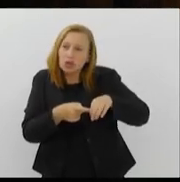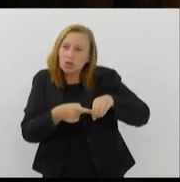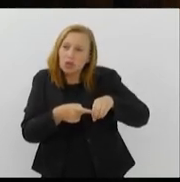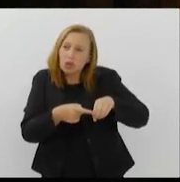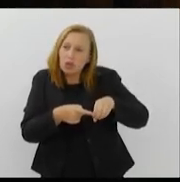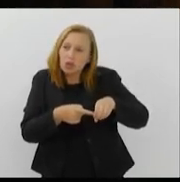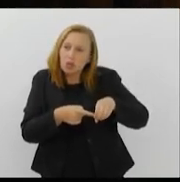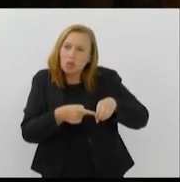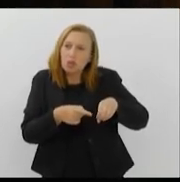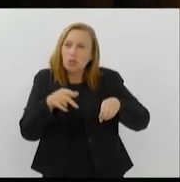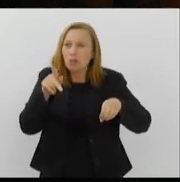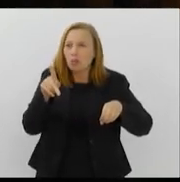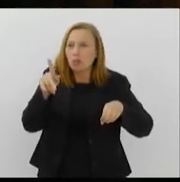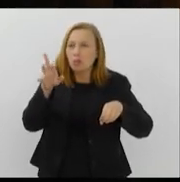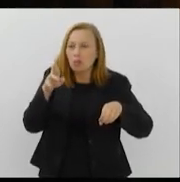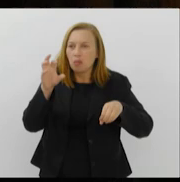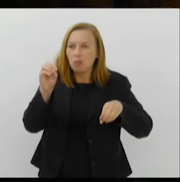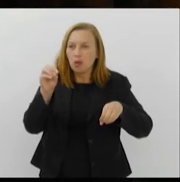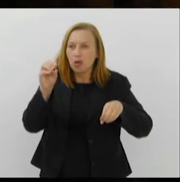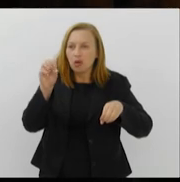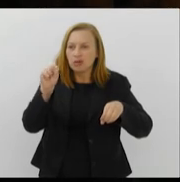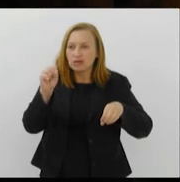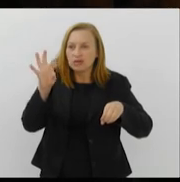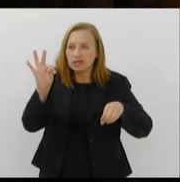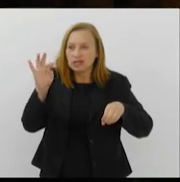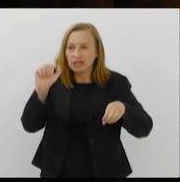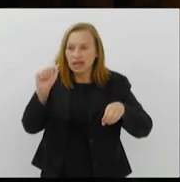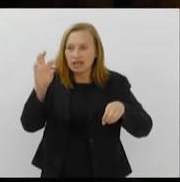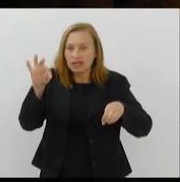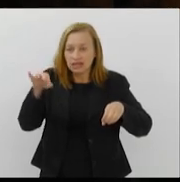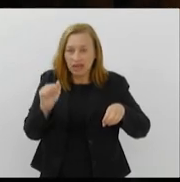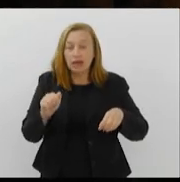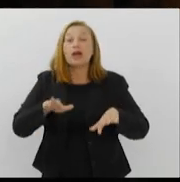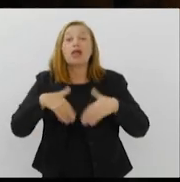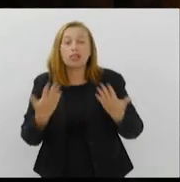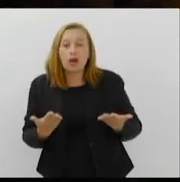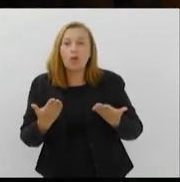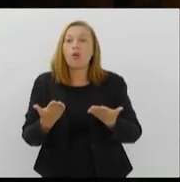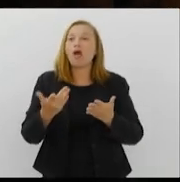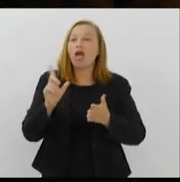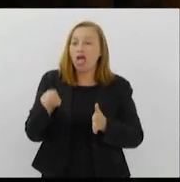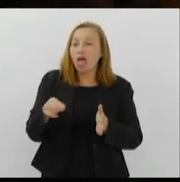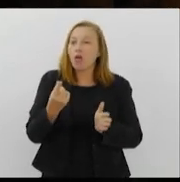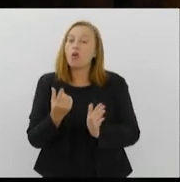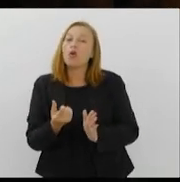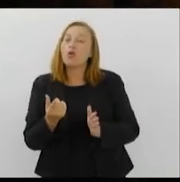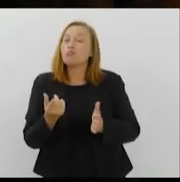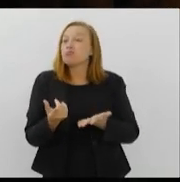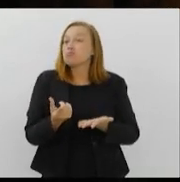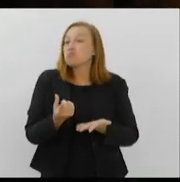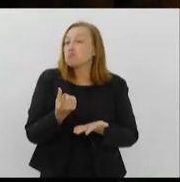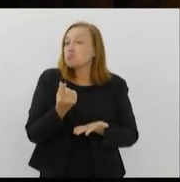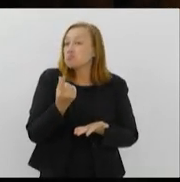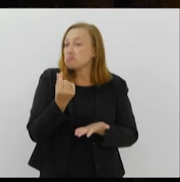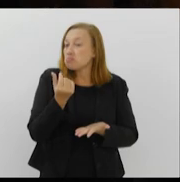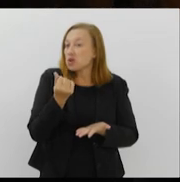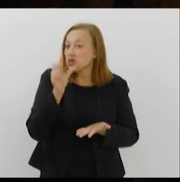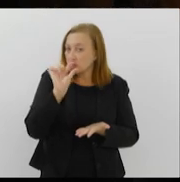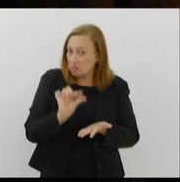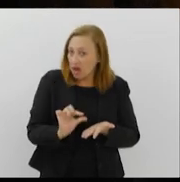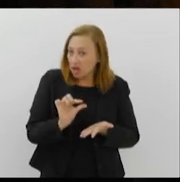simples exame. Então, é um projeto de custo baixíssimo, onde já pode entrar